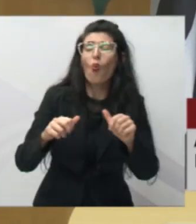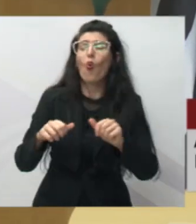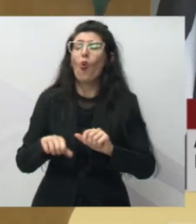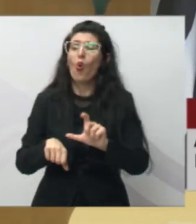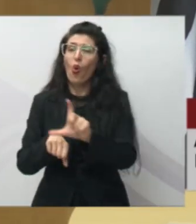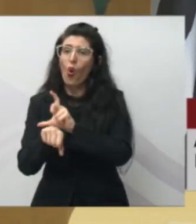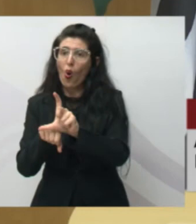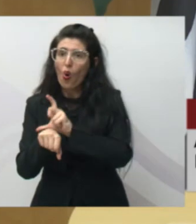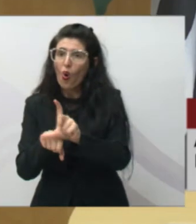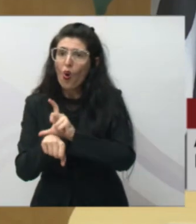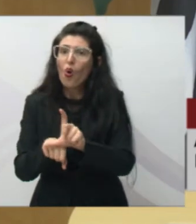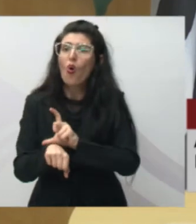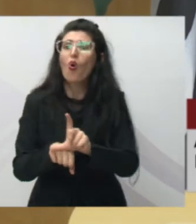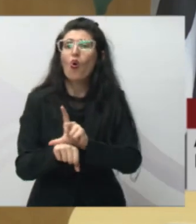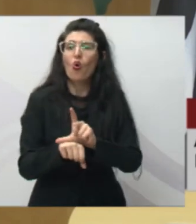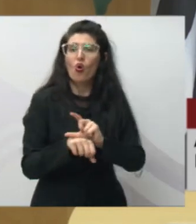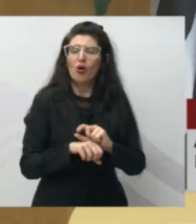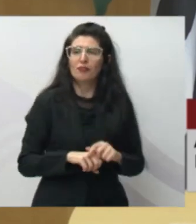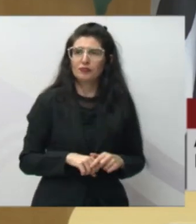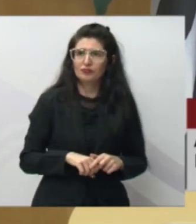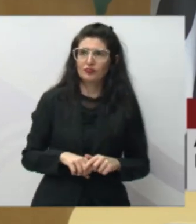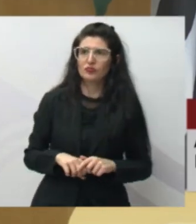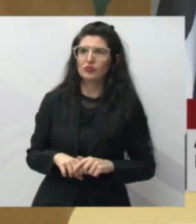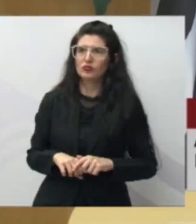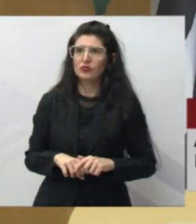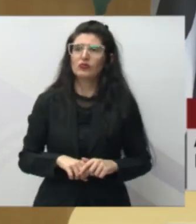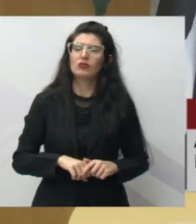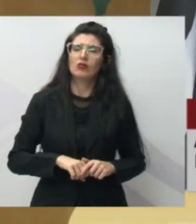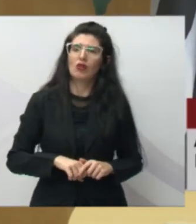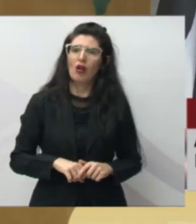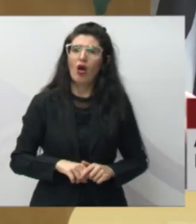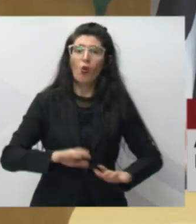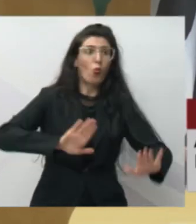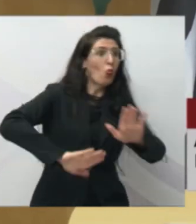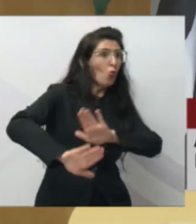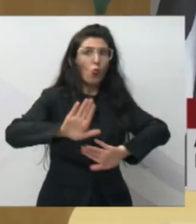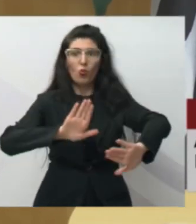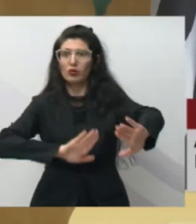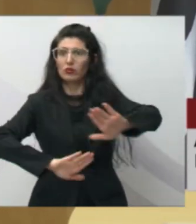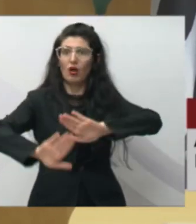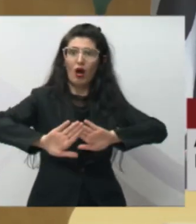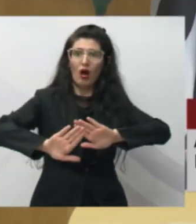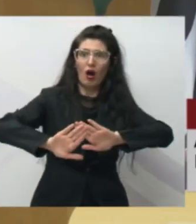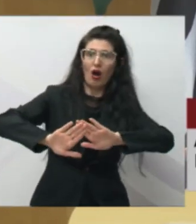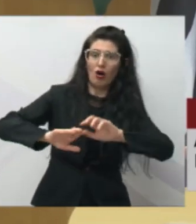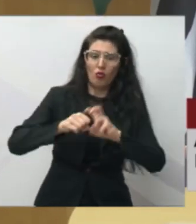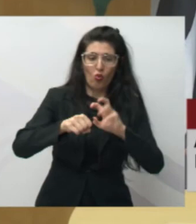possa flexibilizar as atividades nas nossas cidades. Algumas pessoas acham ruim.